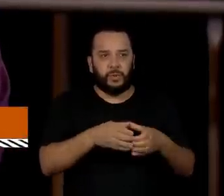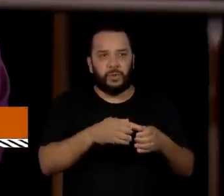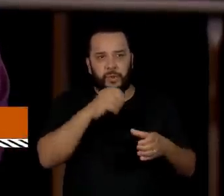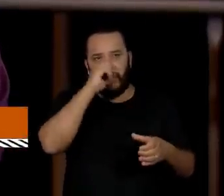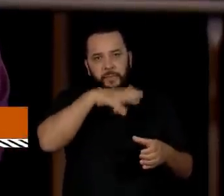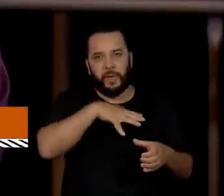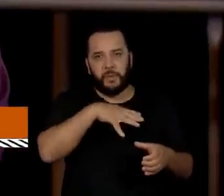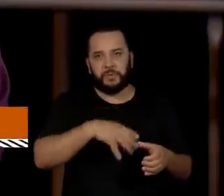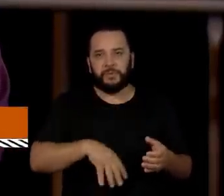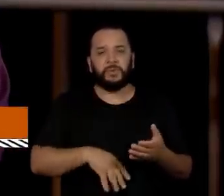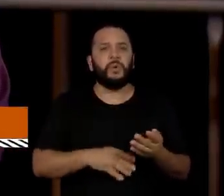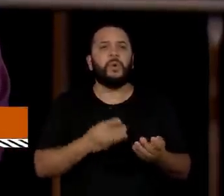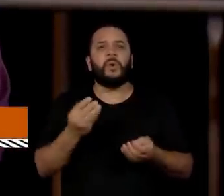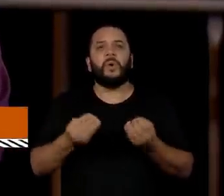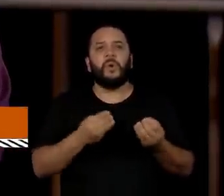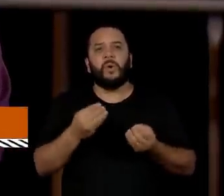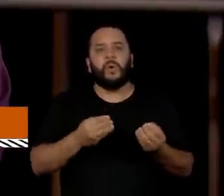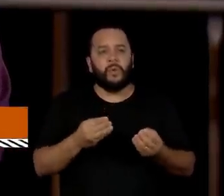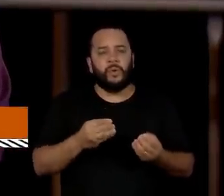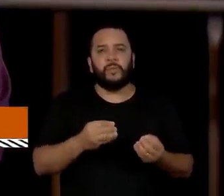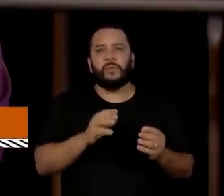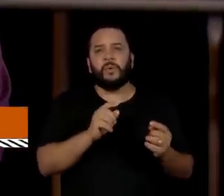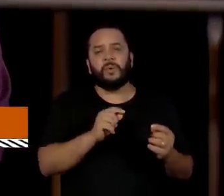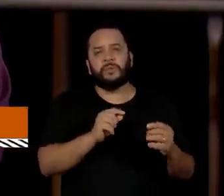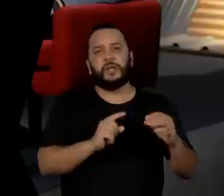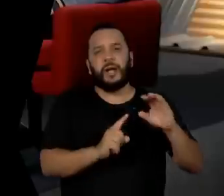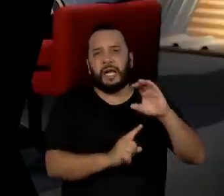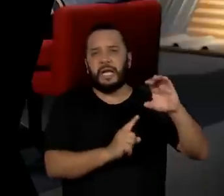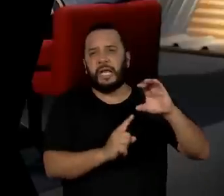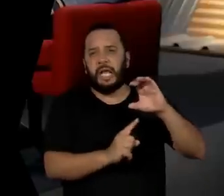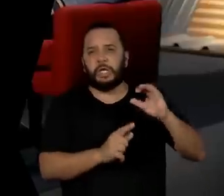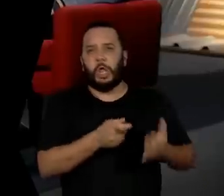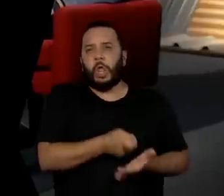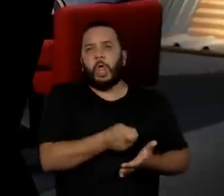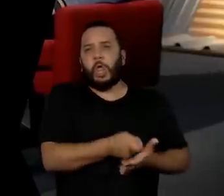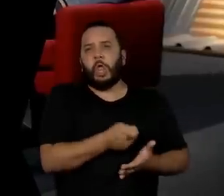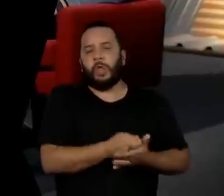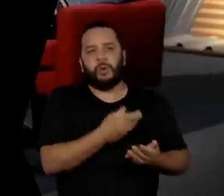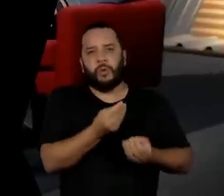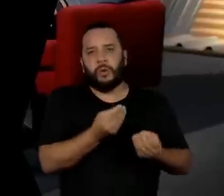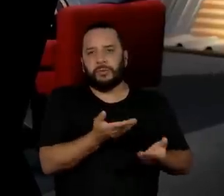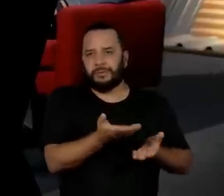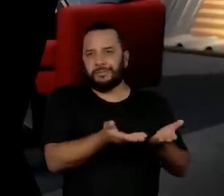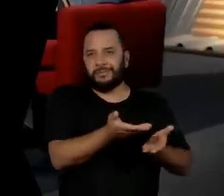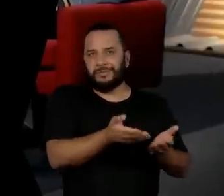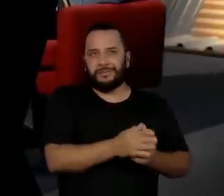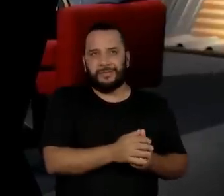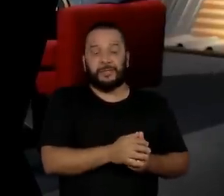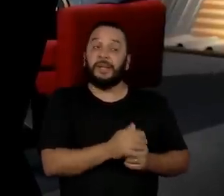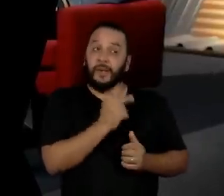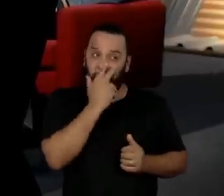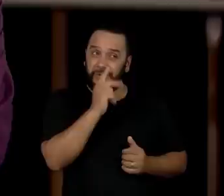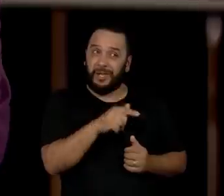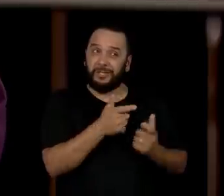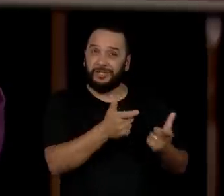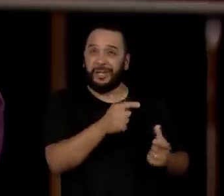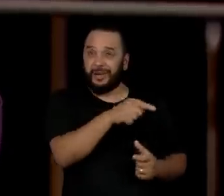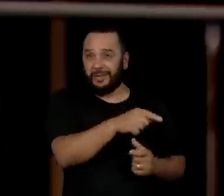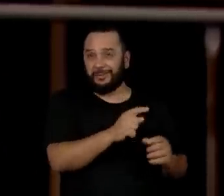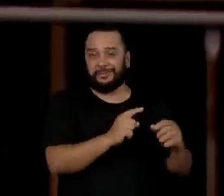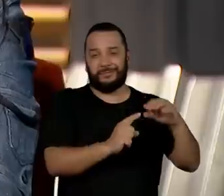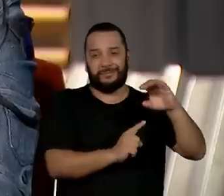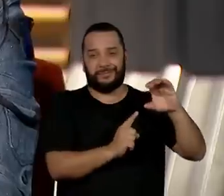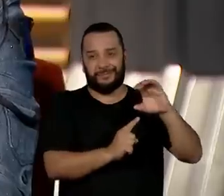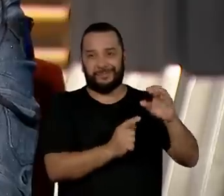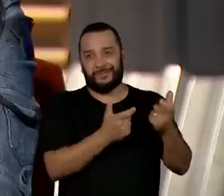como lidar com o cliente exigente eu não sei se ele quis dizer cliente chato talvez talvez né